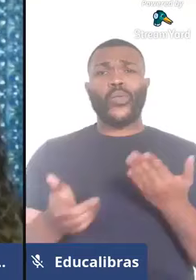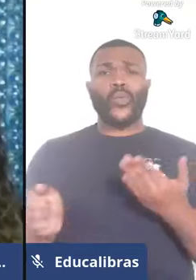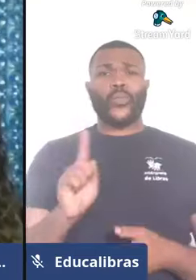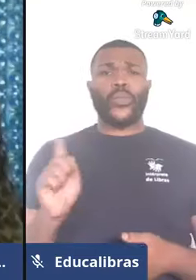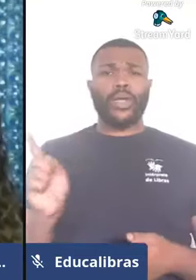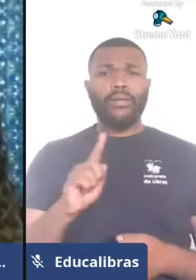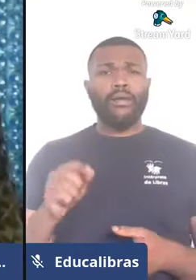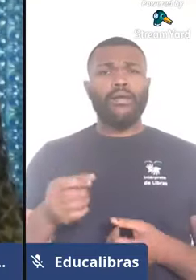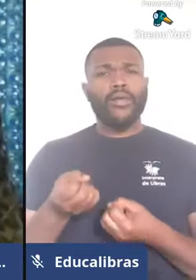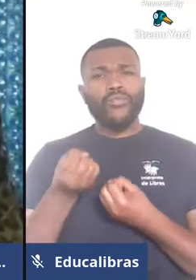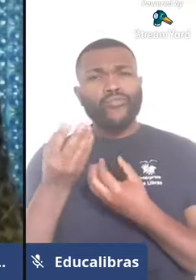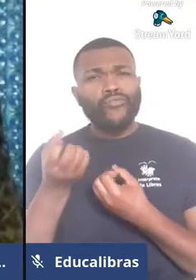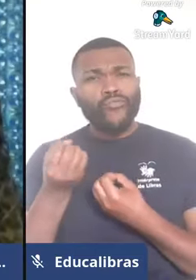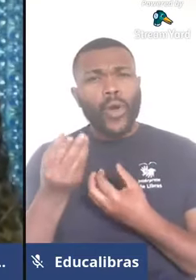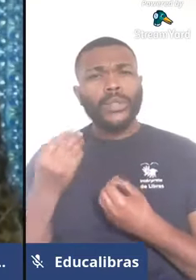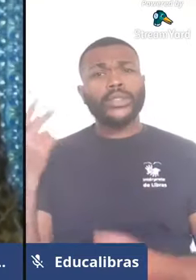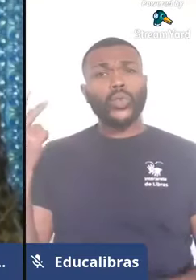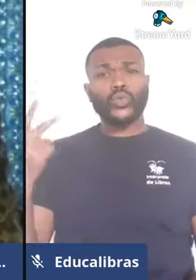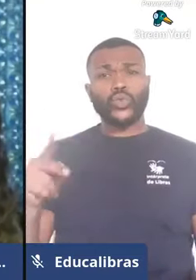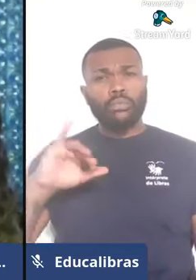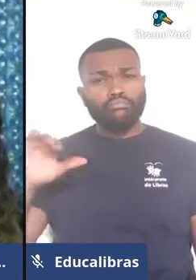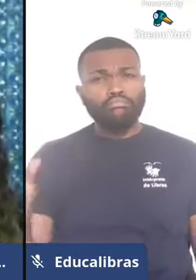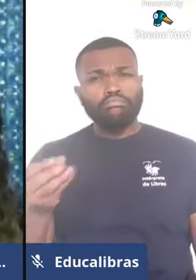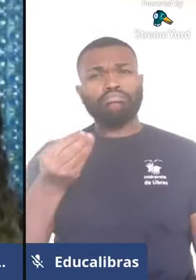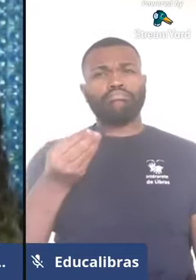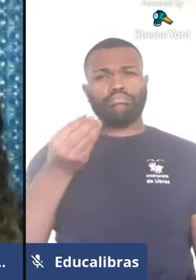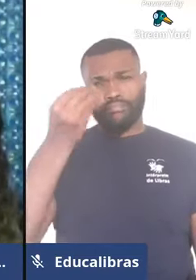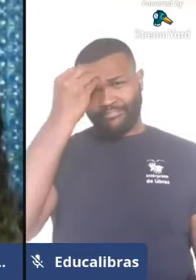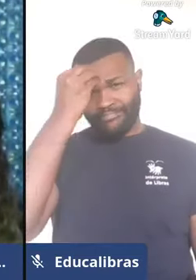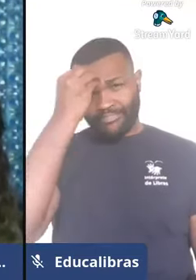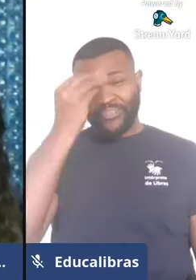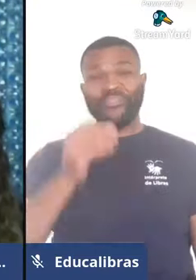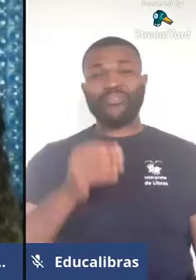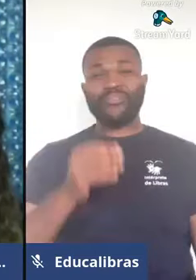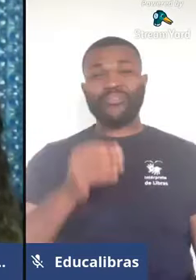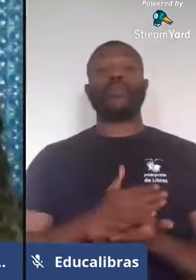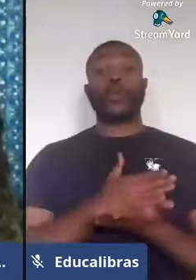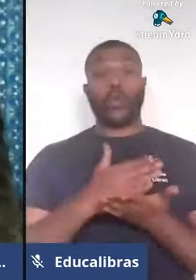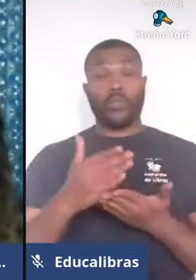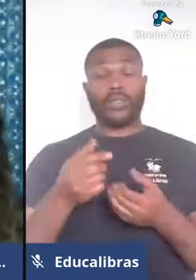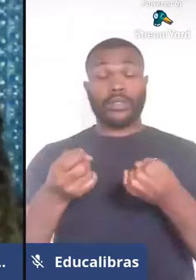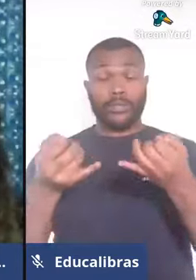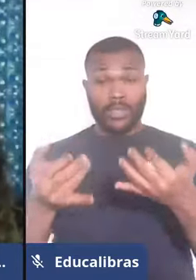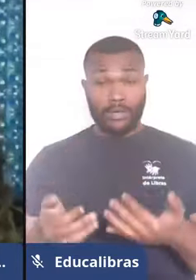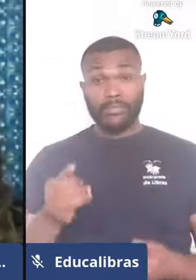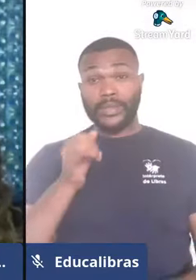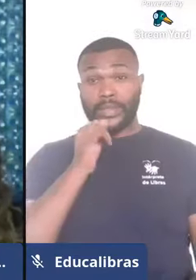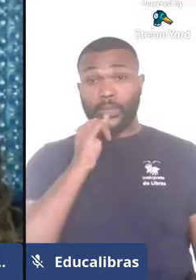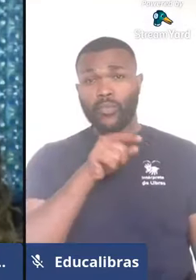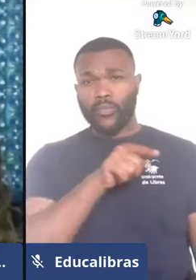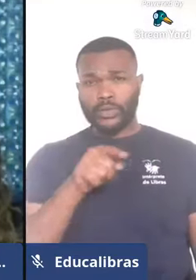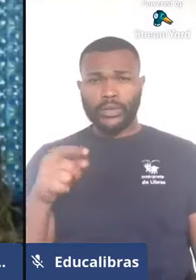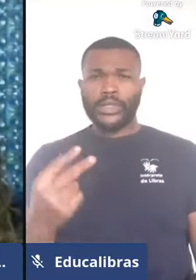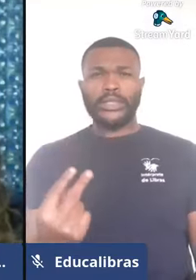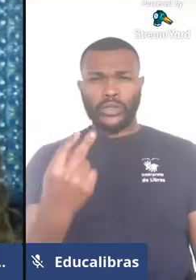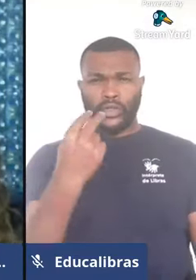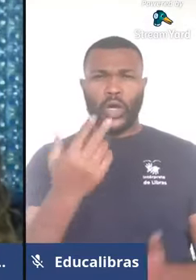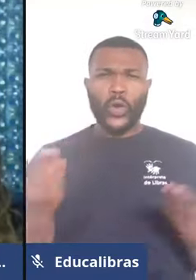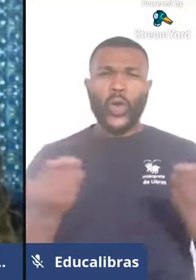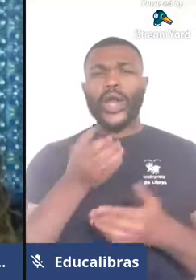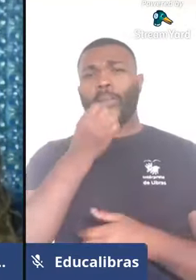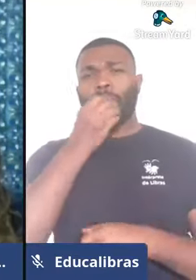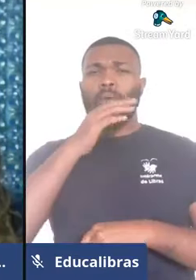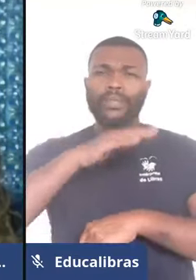que você vai falar. Então eu vou dando uma introdução, que é o seguinte: quem está nos acompanhando aqui, né, boa tarde, bom dia,